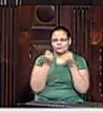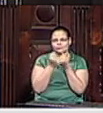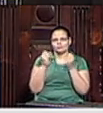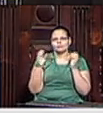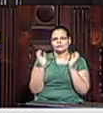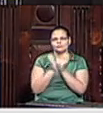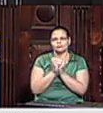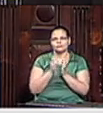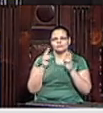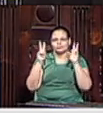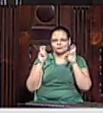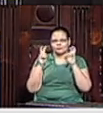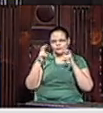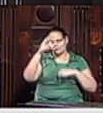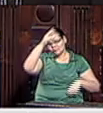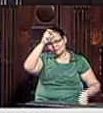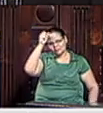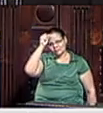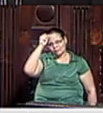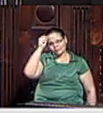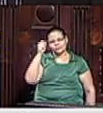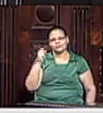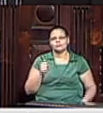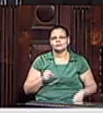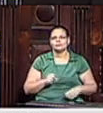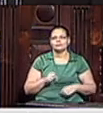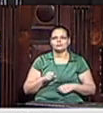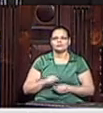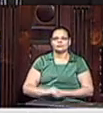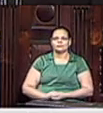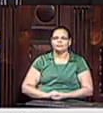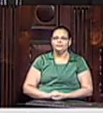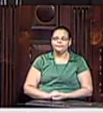de Assuntos Municipais e Desenvolvimento Regional.